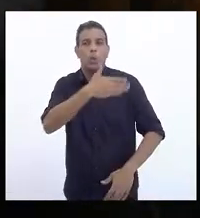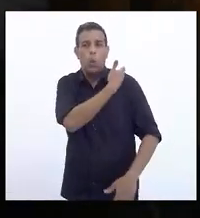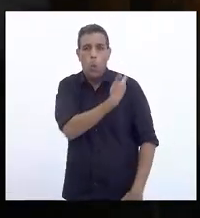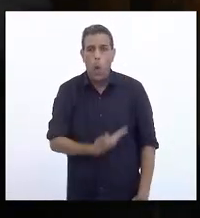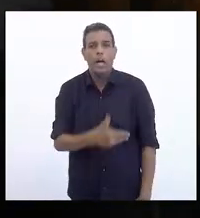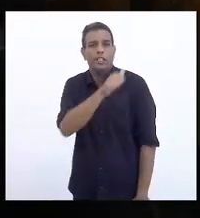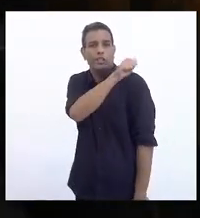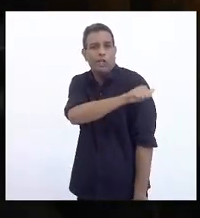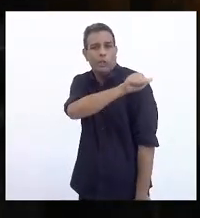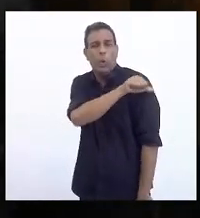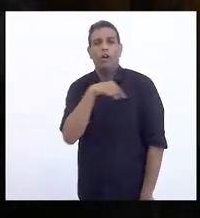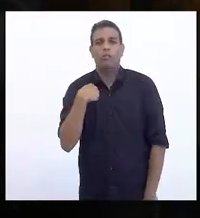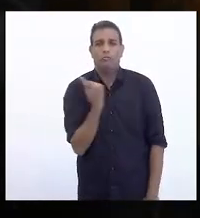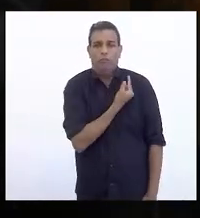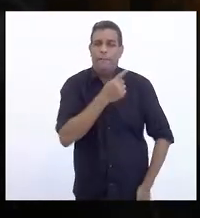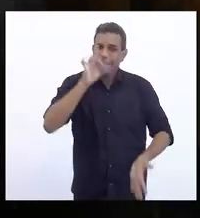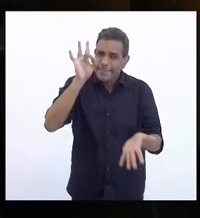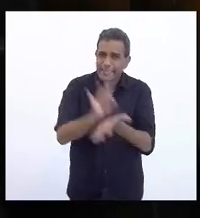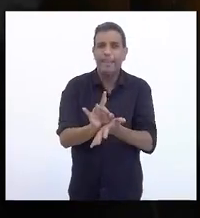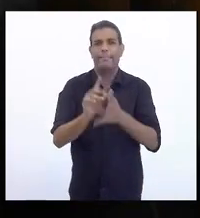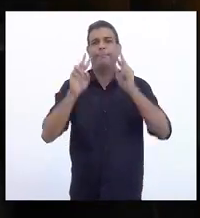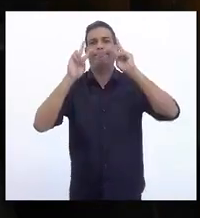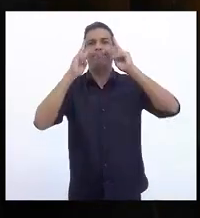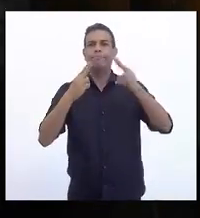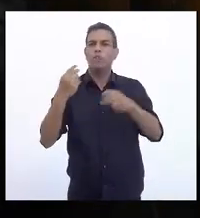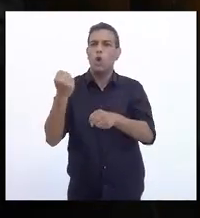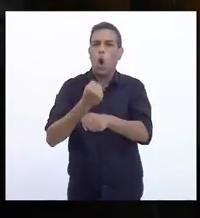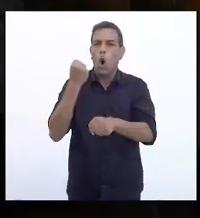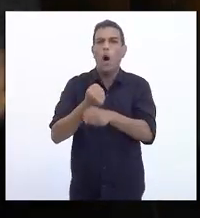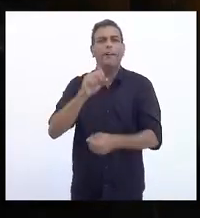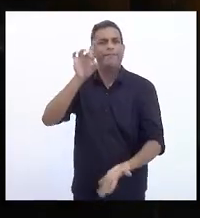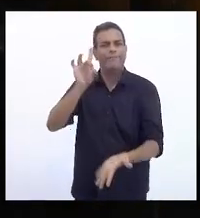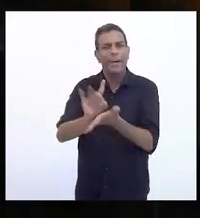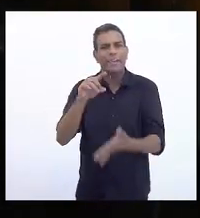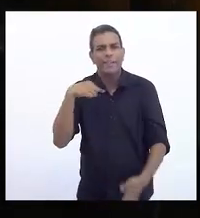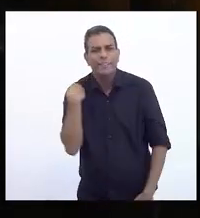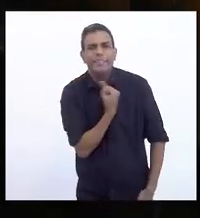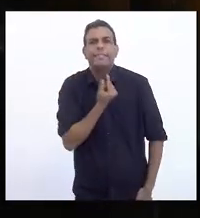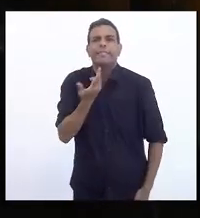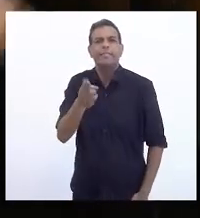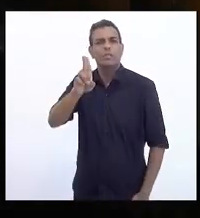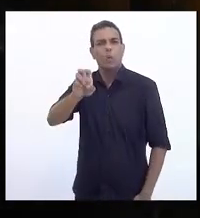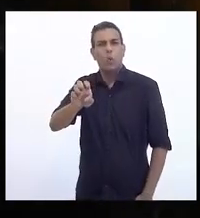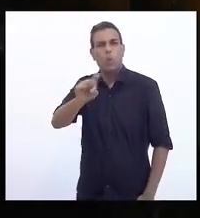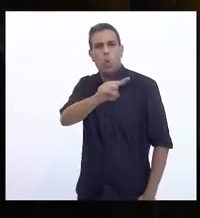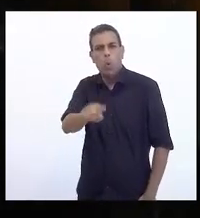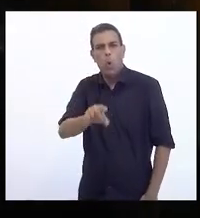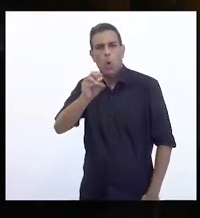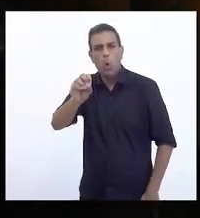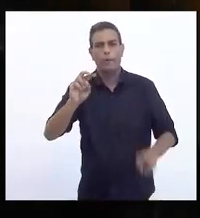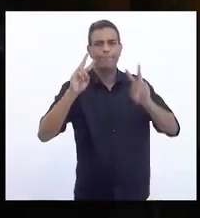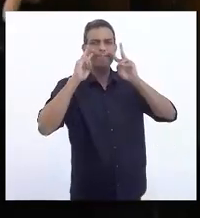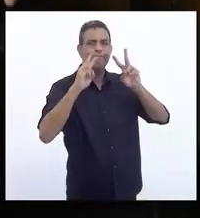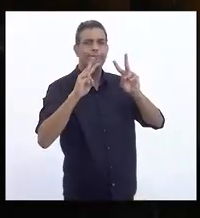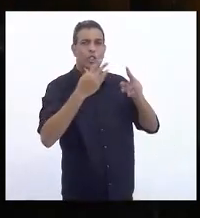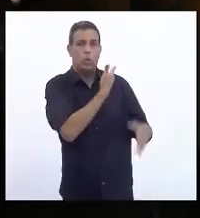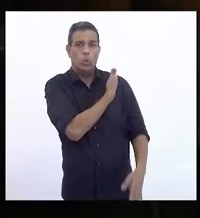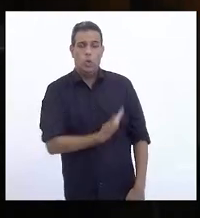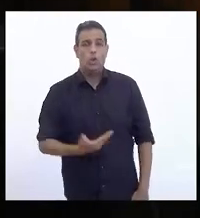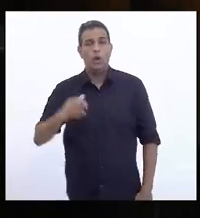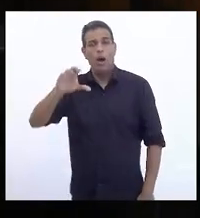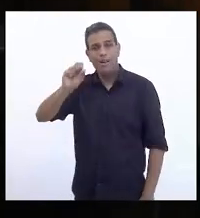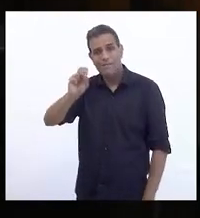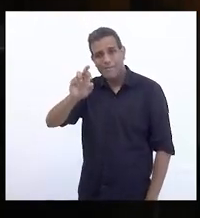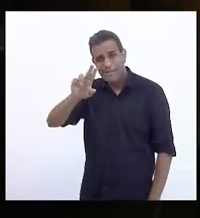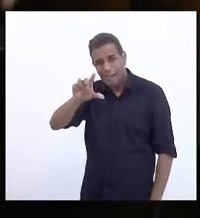nenhum governo estadual quis, de fato, construir as condições para que a UESO fosse a universidade. Nem o governador Cláudio Castro, que